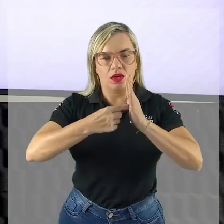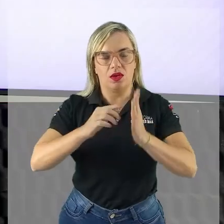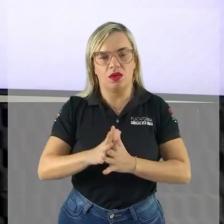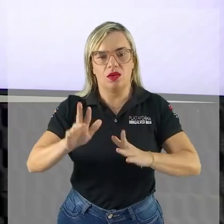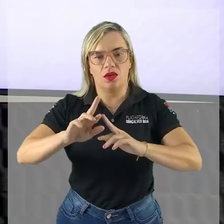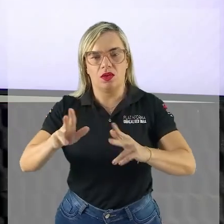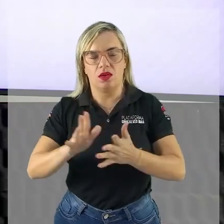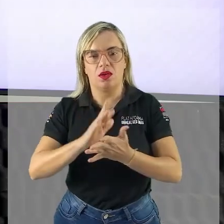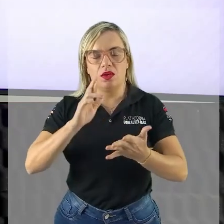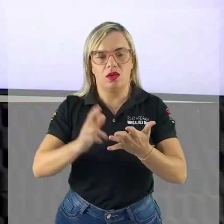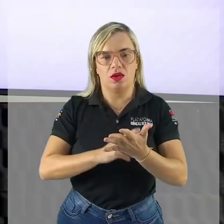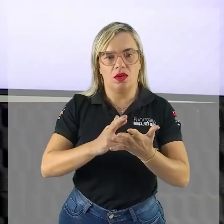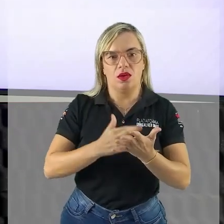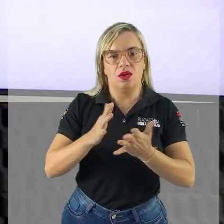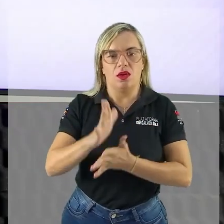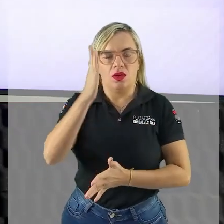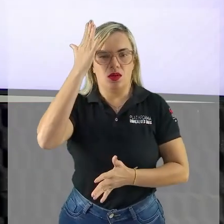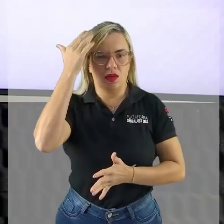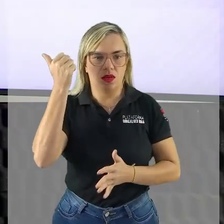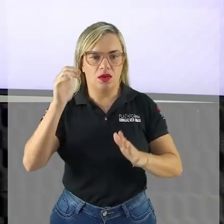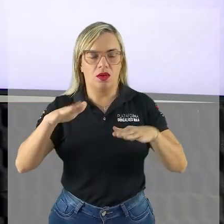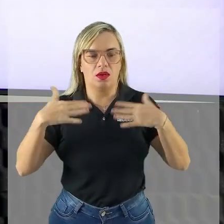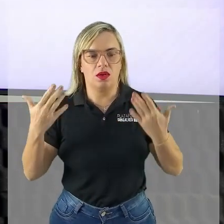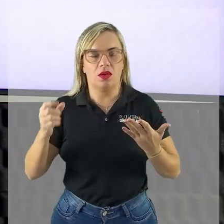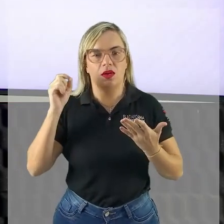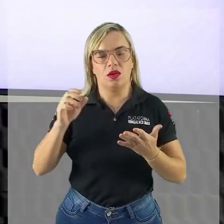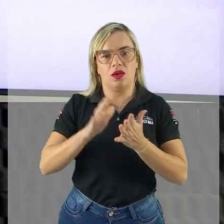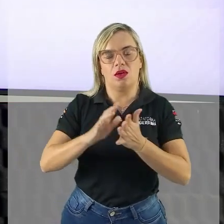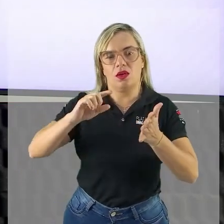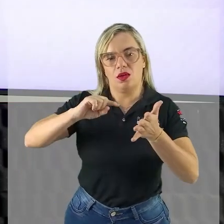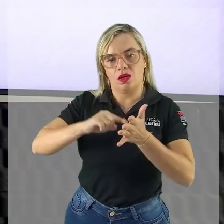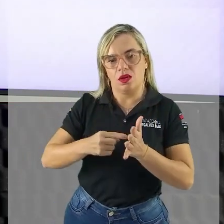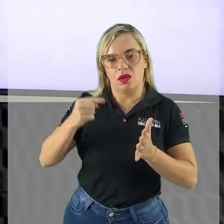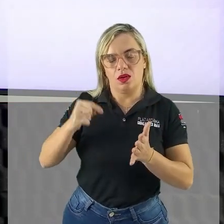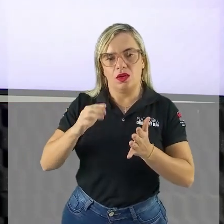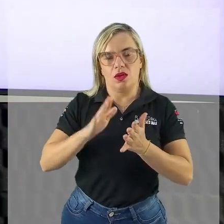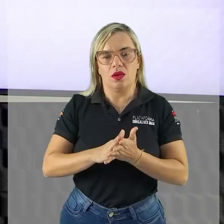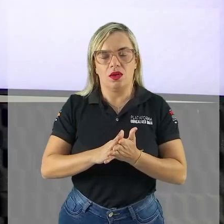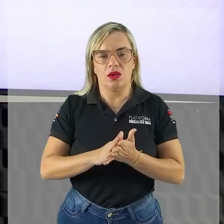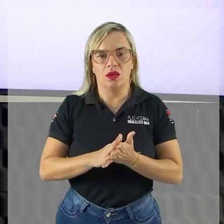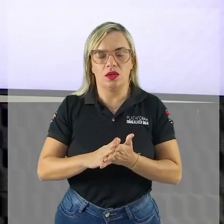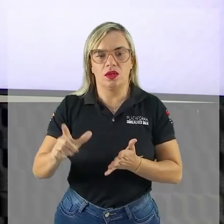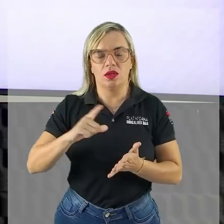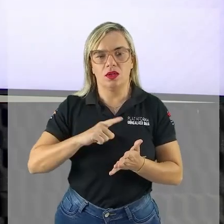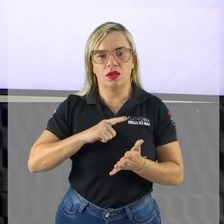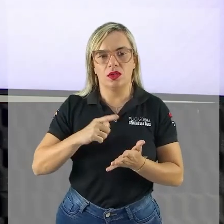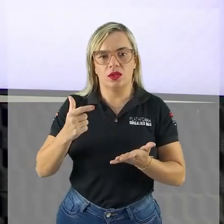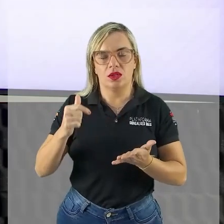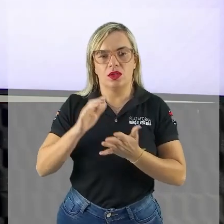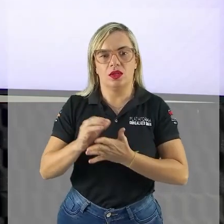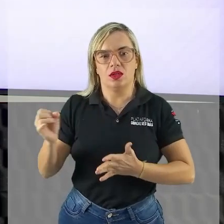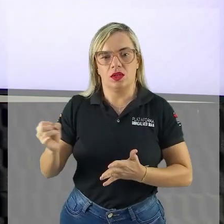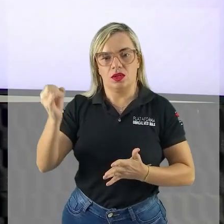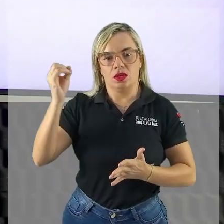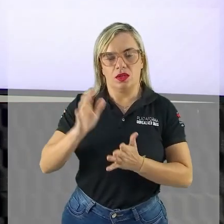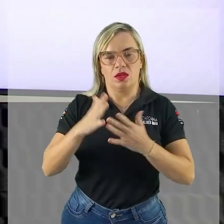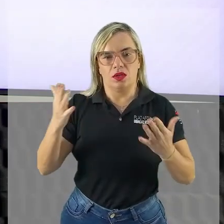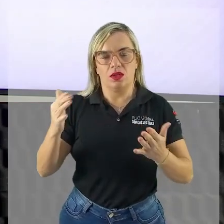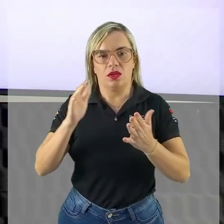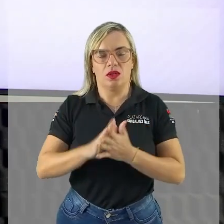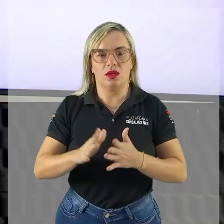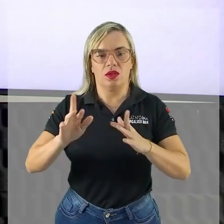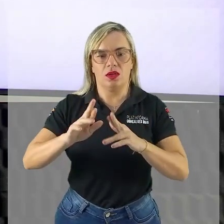na sua redação, sabe que é uma nota com peso maior, né? Que faz muita diferença